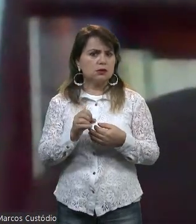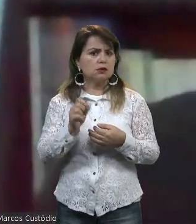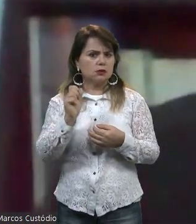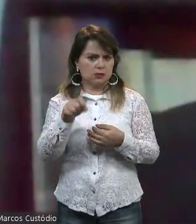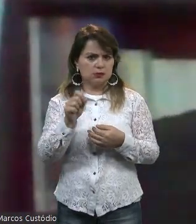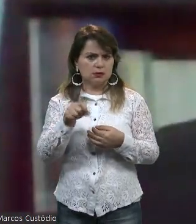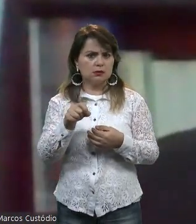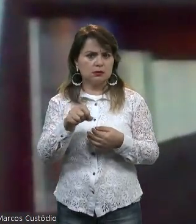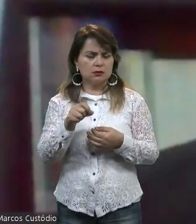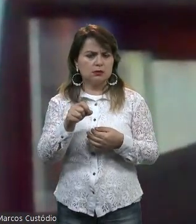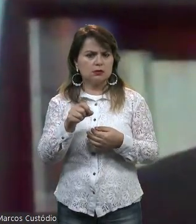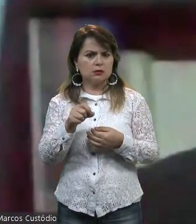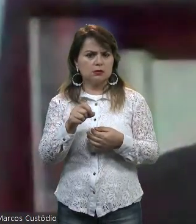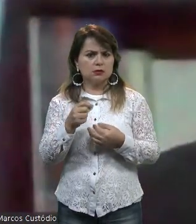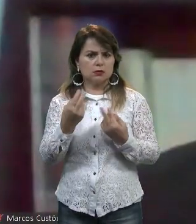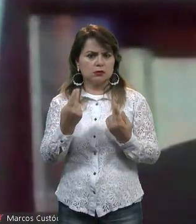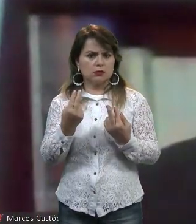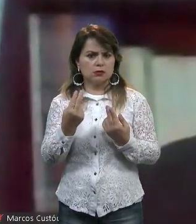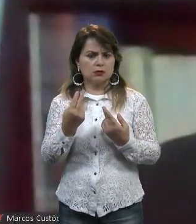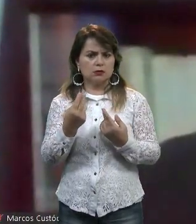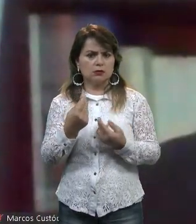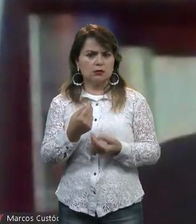fará.